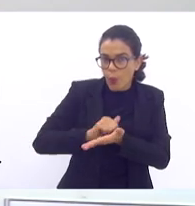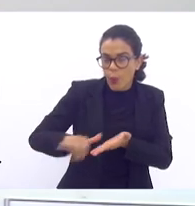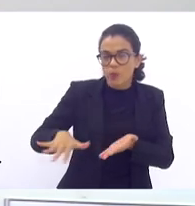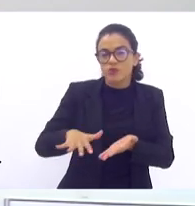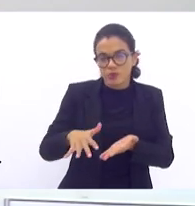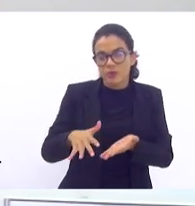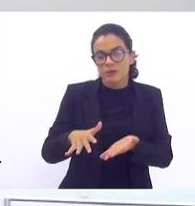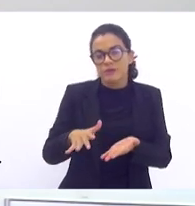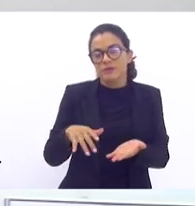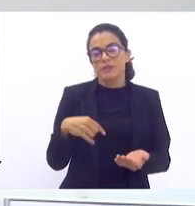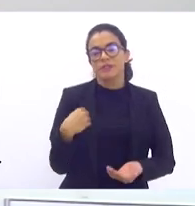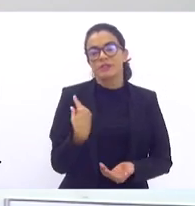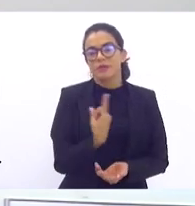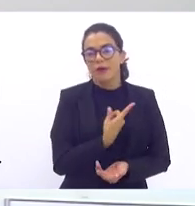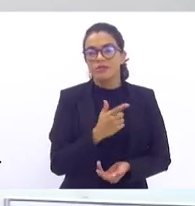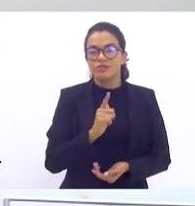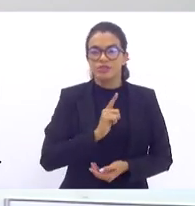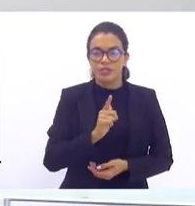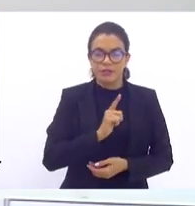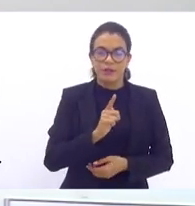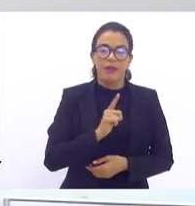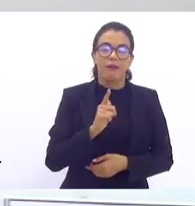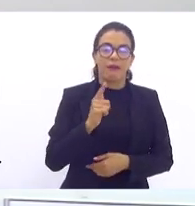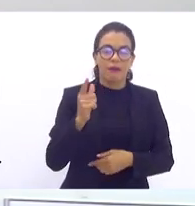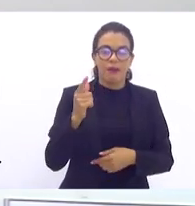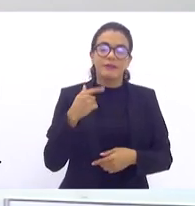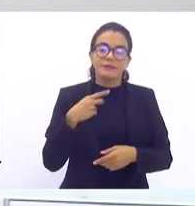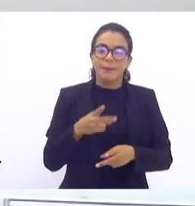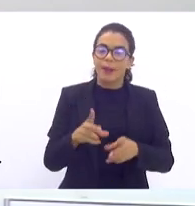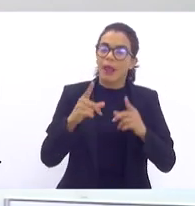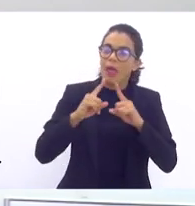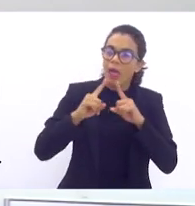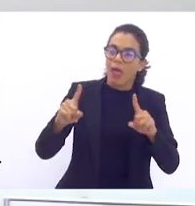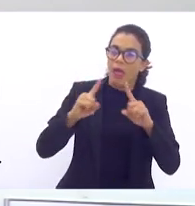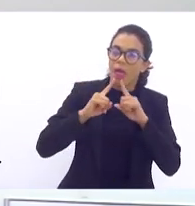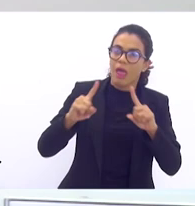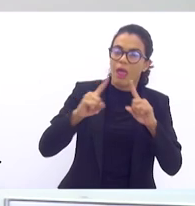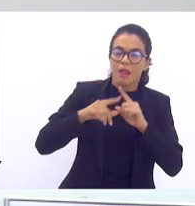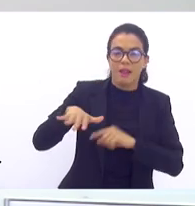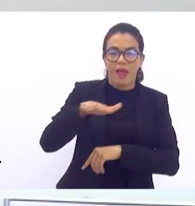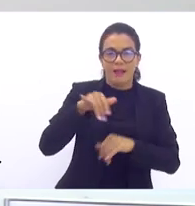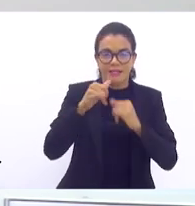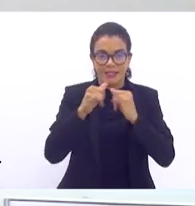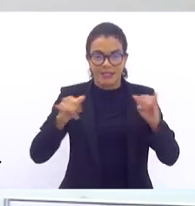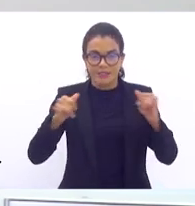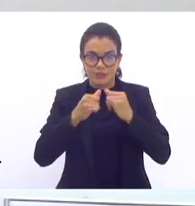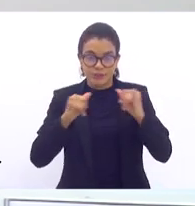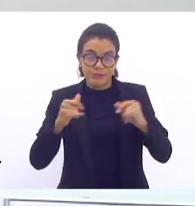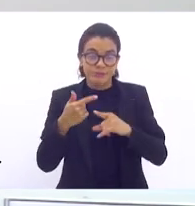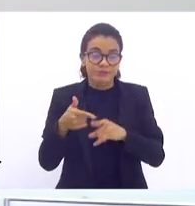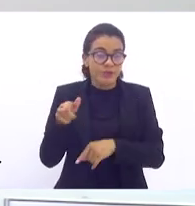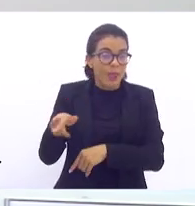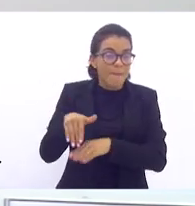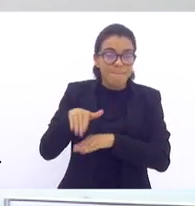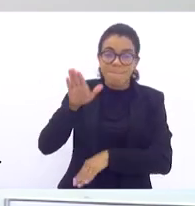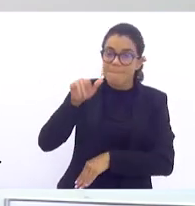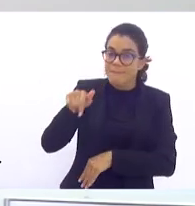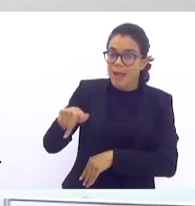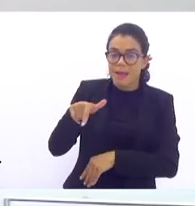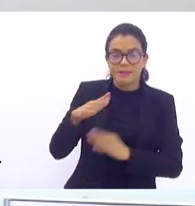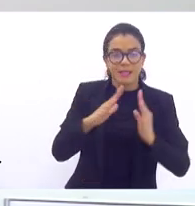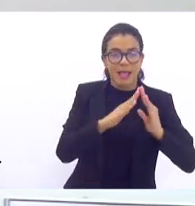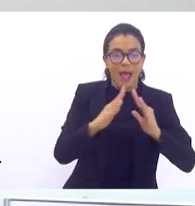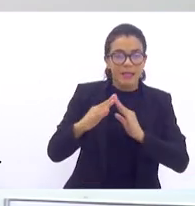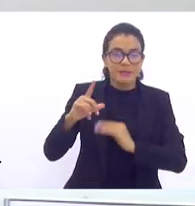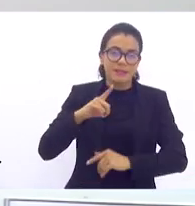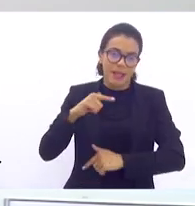a gente tá aí os nvz de ver reclamações somente das concessões na área de energia porque são as que todo mundo tem em casa